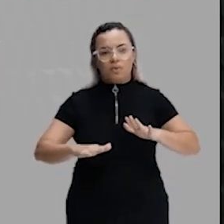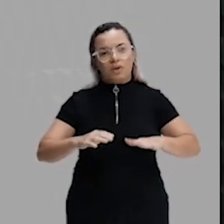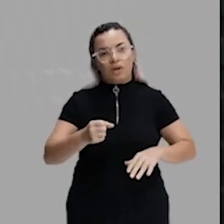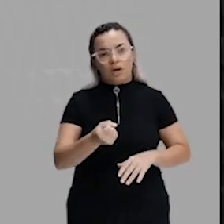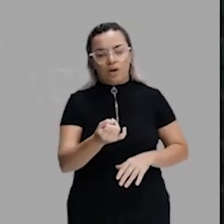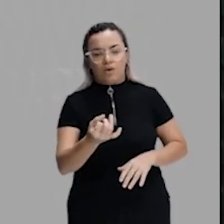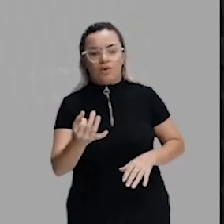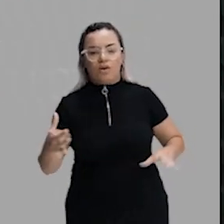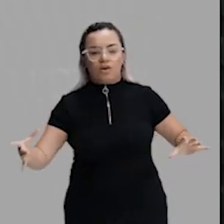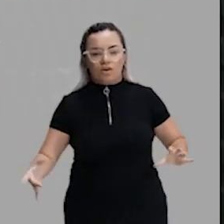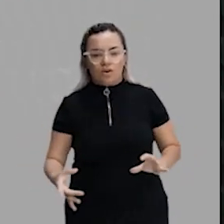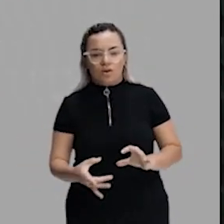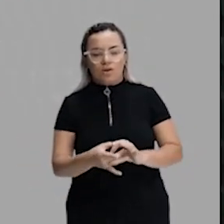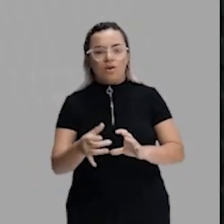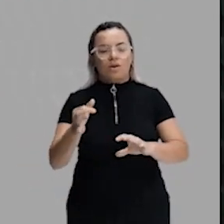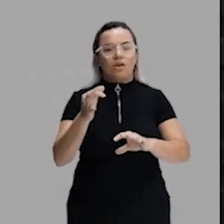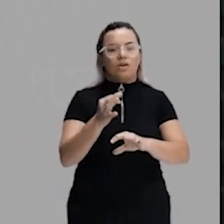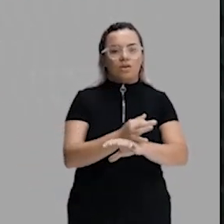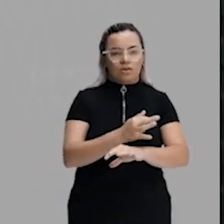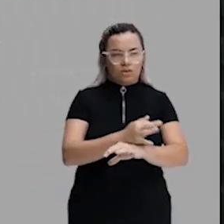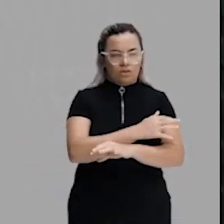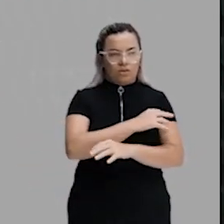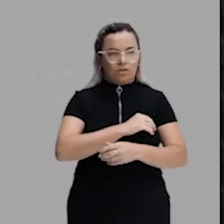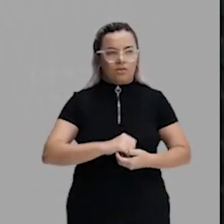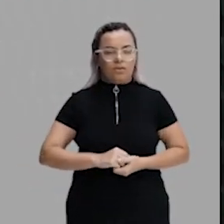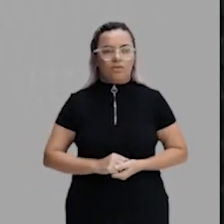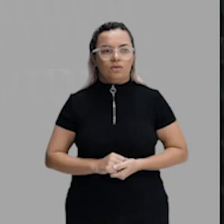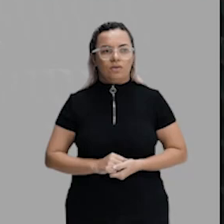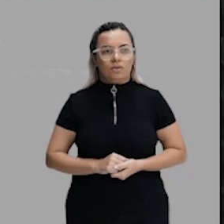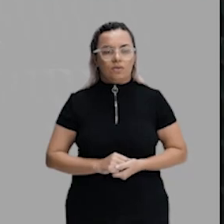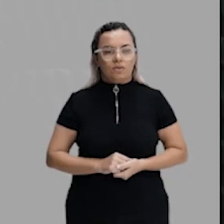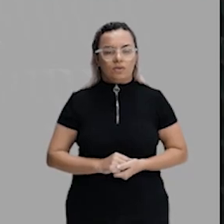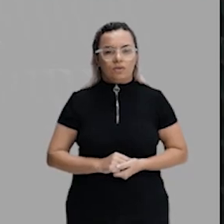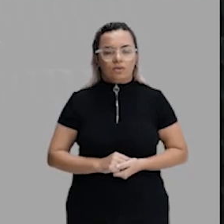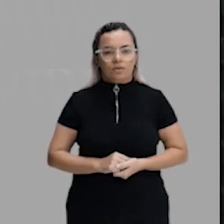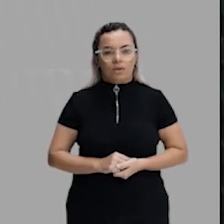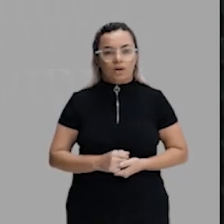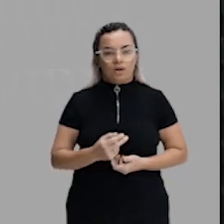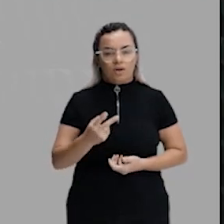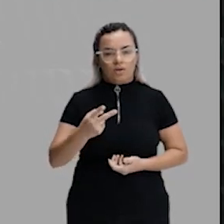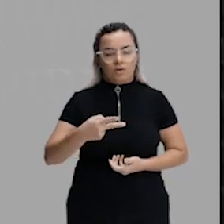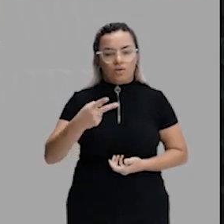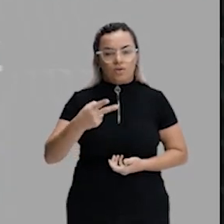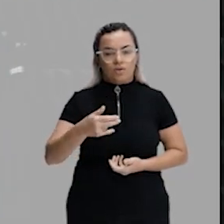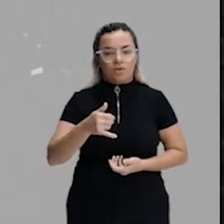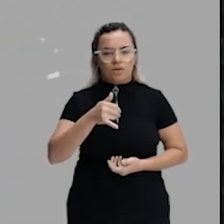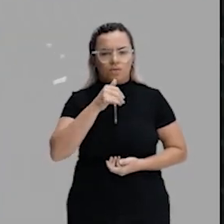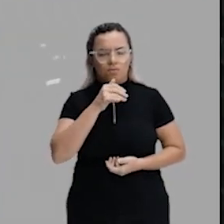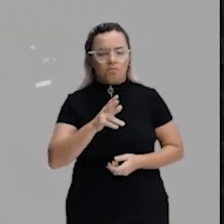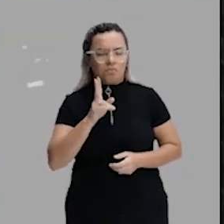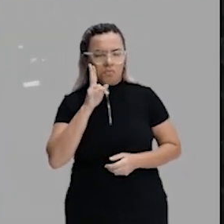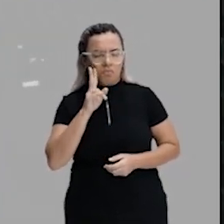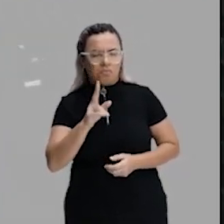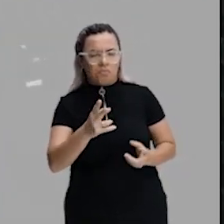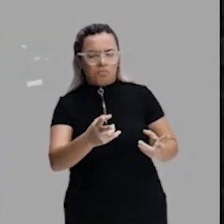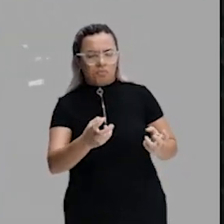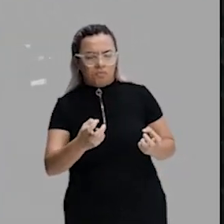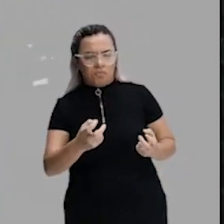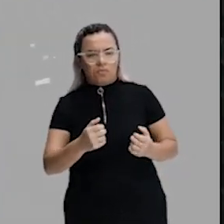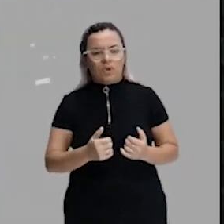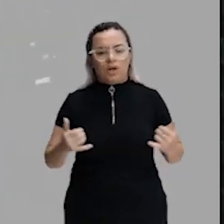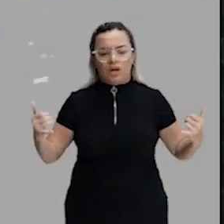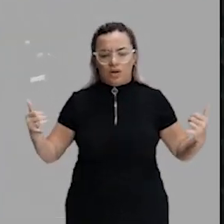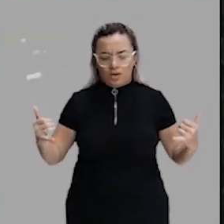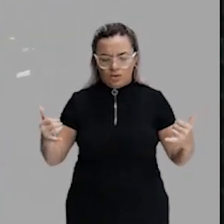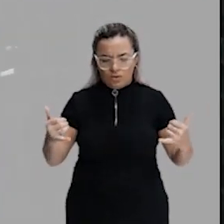resistores associados. Tá, ok? Então, as duas coisas que nós vamos observar vai ser isso. A corrente